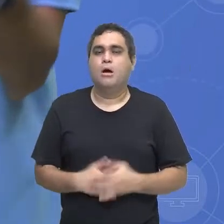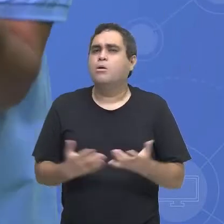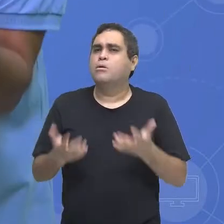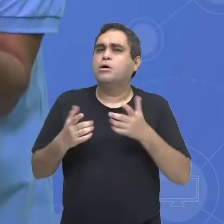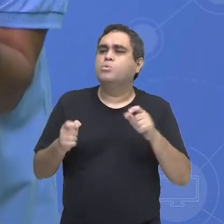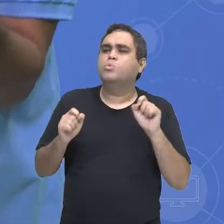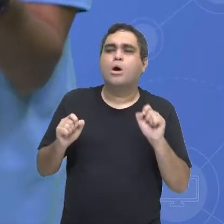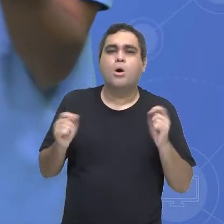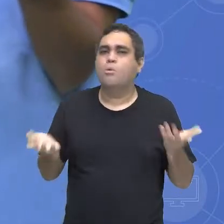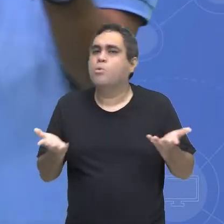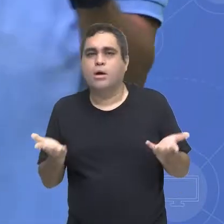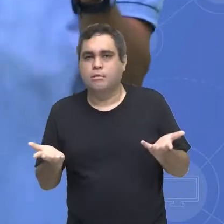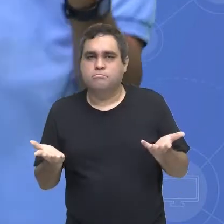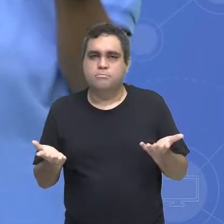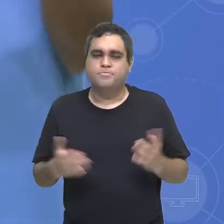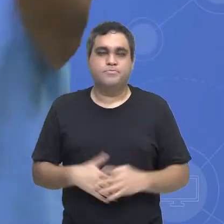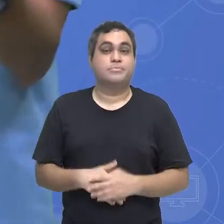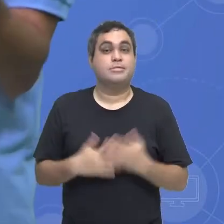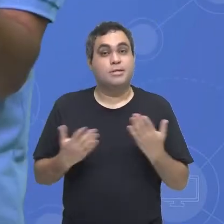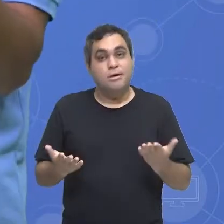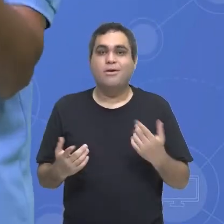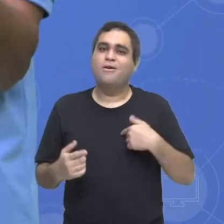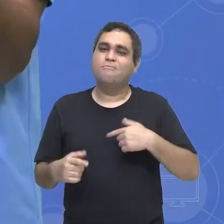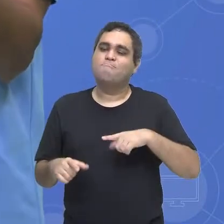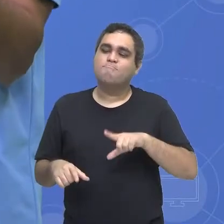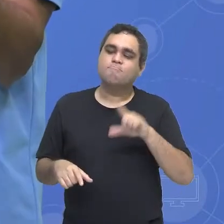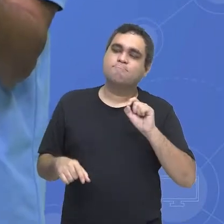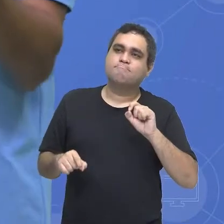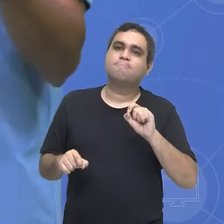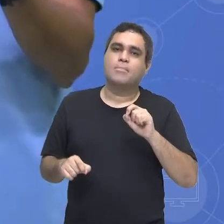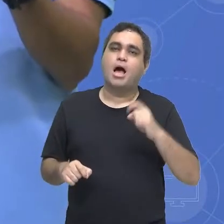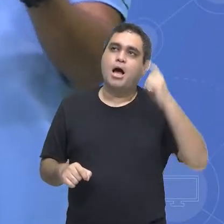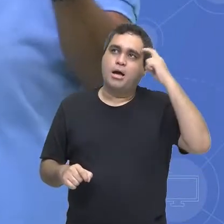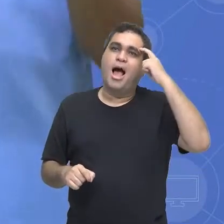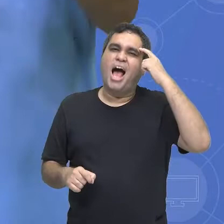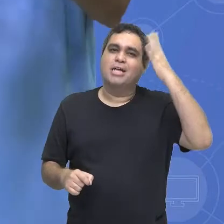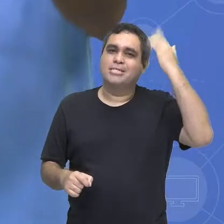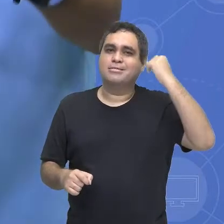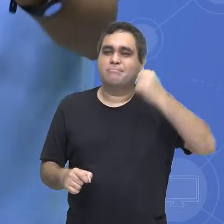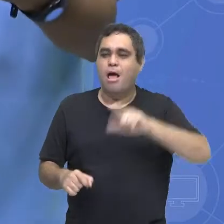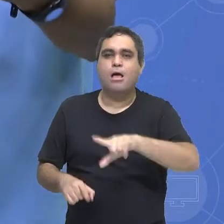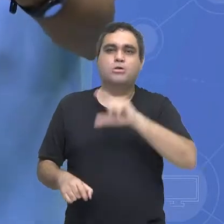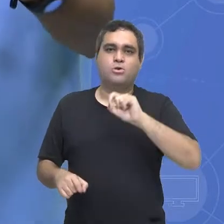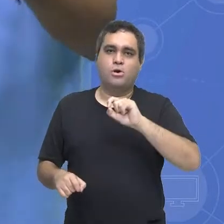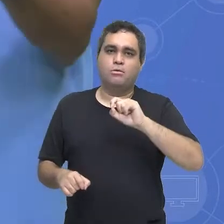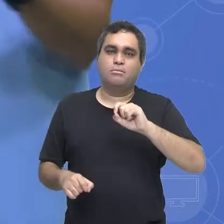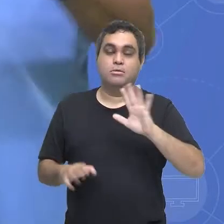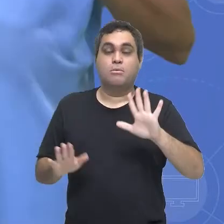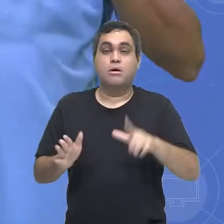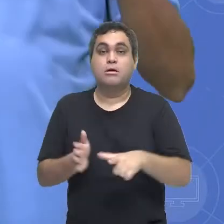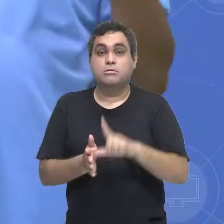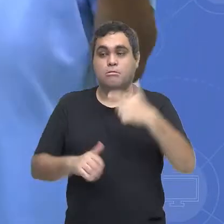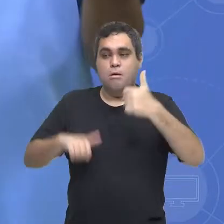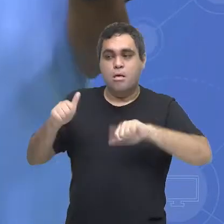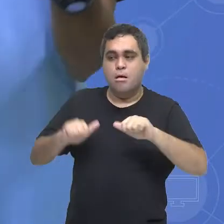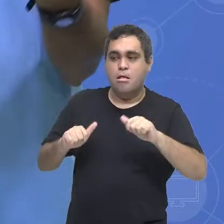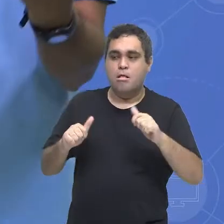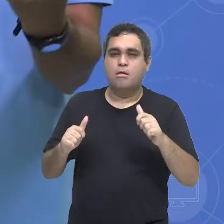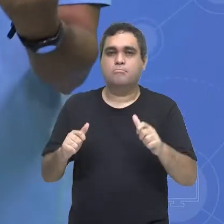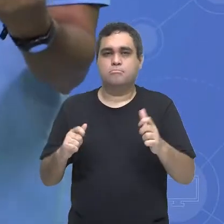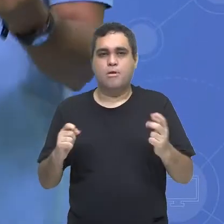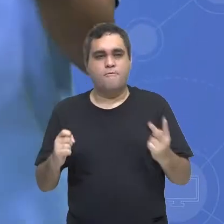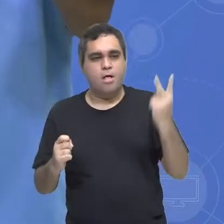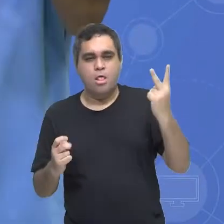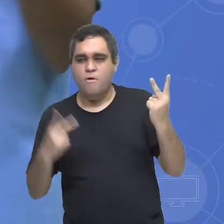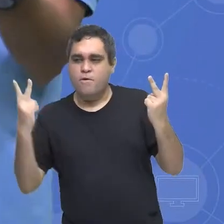quero para esse momento, né? Então eu vou fazer minha escolha baseada nisso. Eu analiso as circunstâncias, analiso os prós